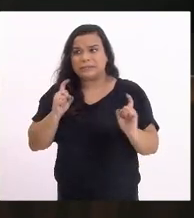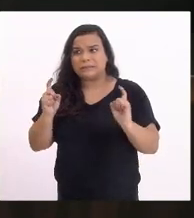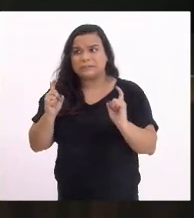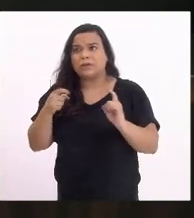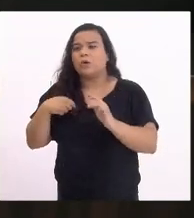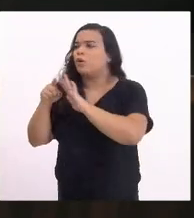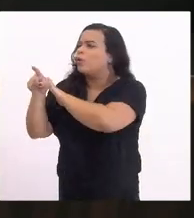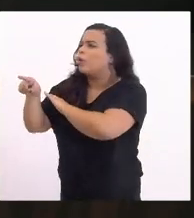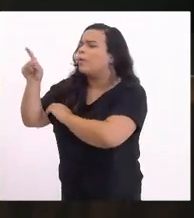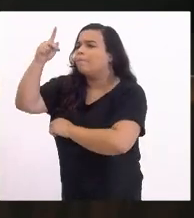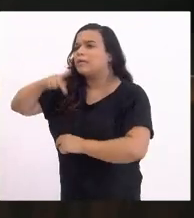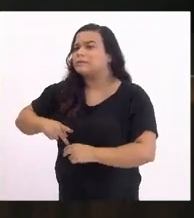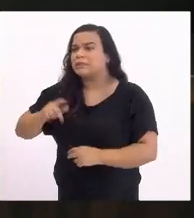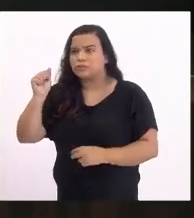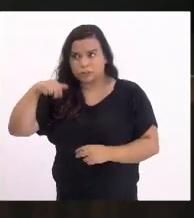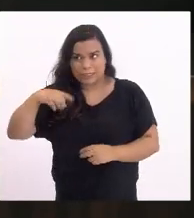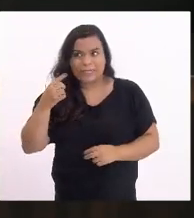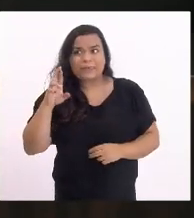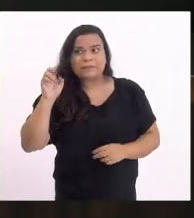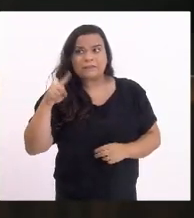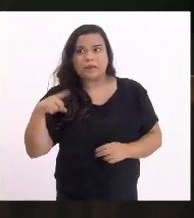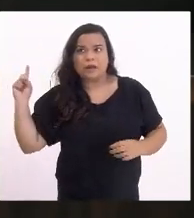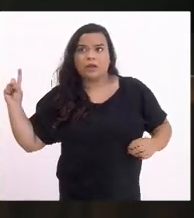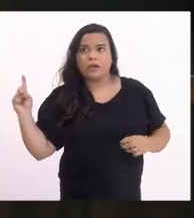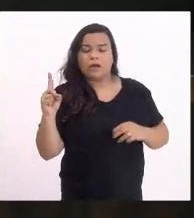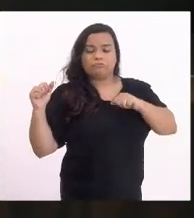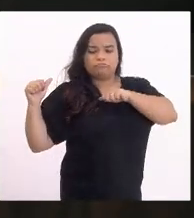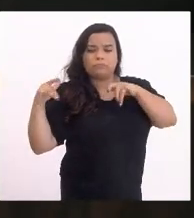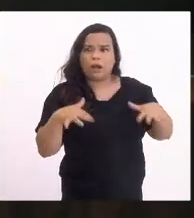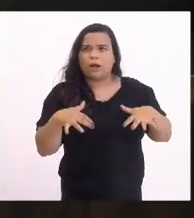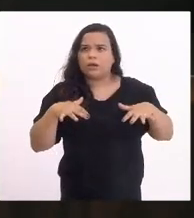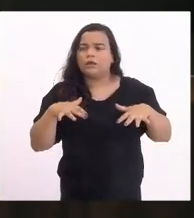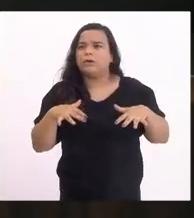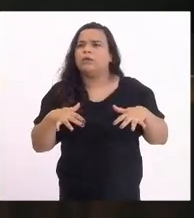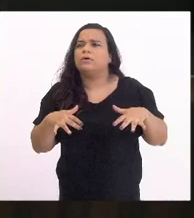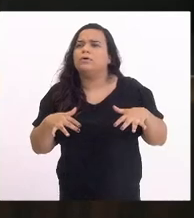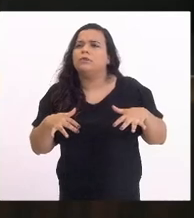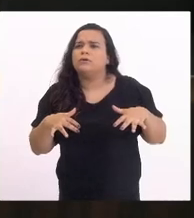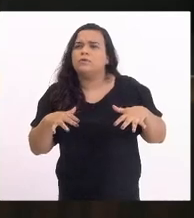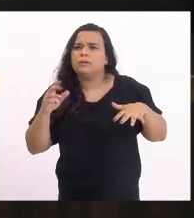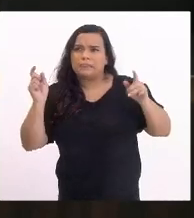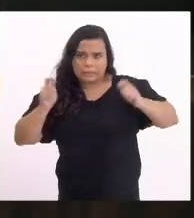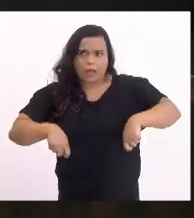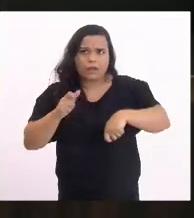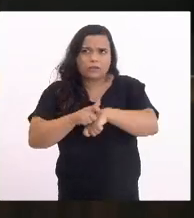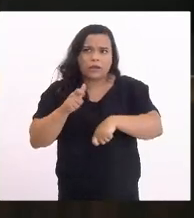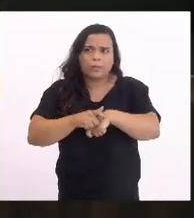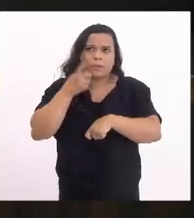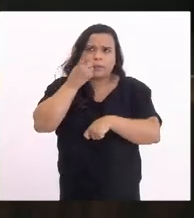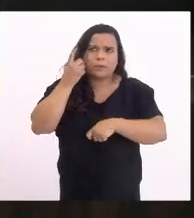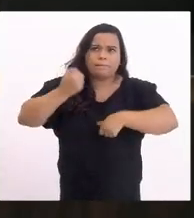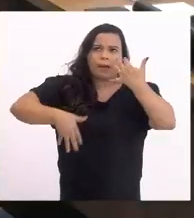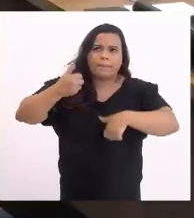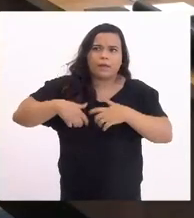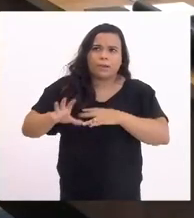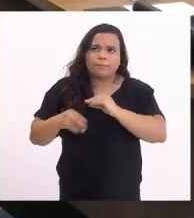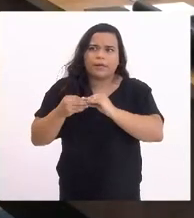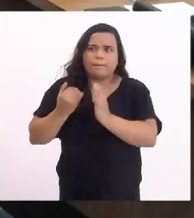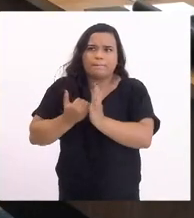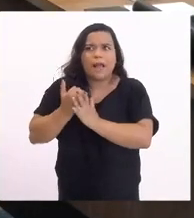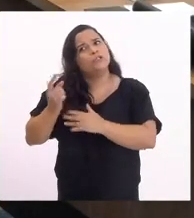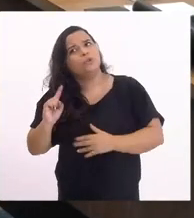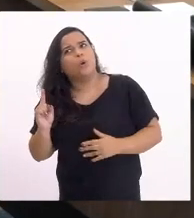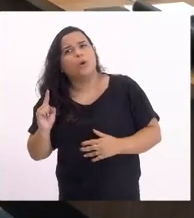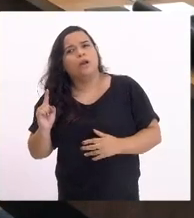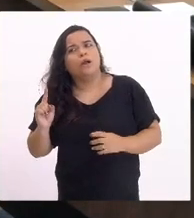nosso presidente André Siciliano, que acabou de adentrar aqui o parlamento. Se dá tempo mais algum deputado fazer fala,